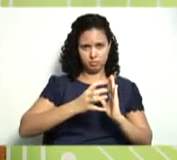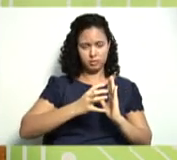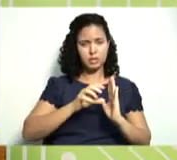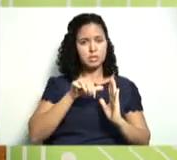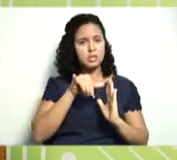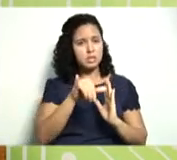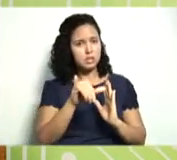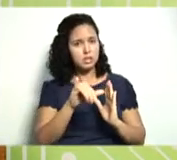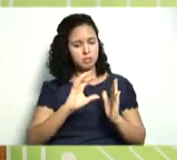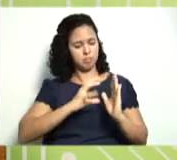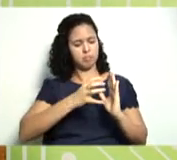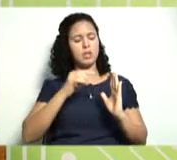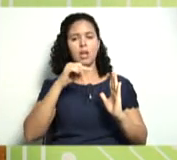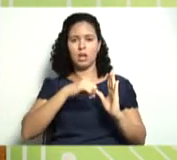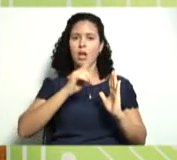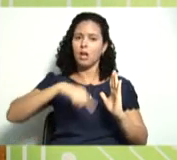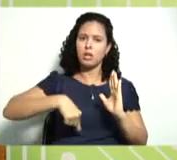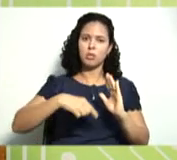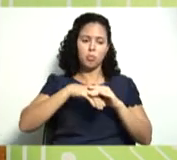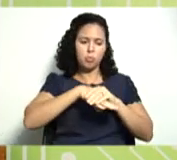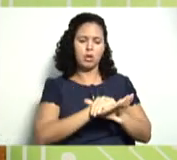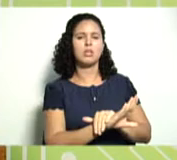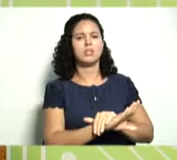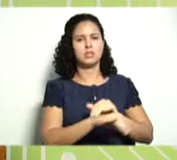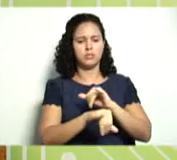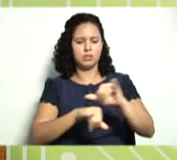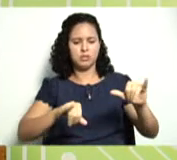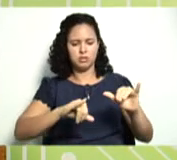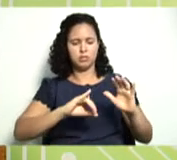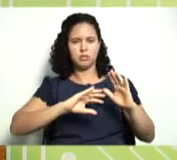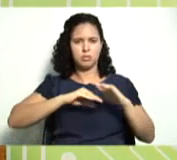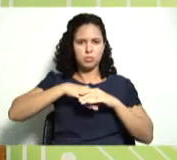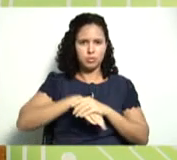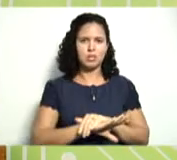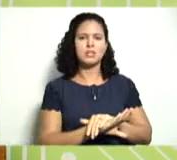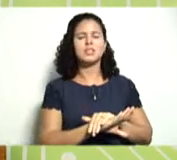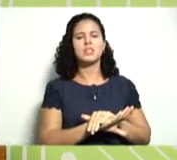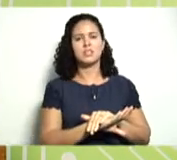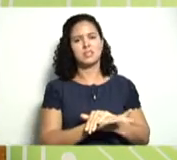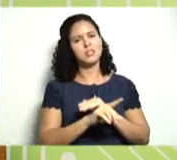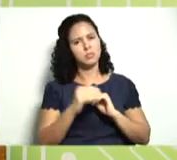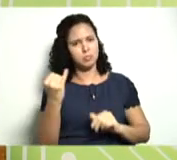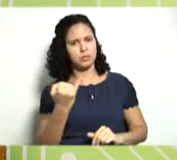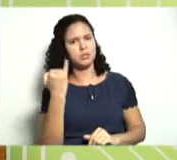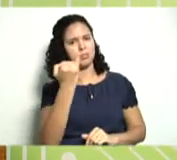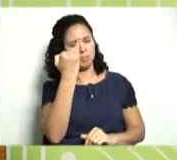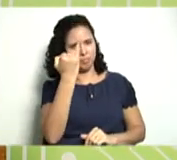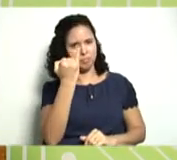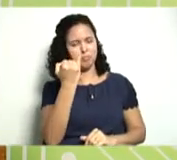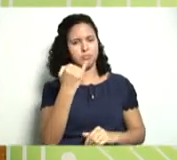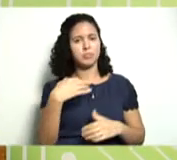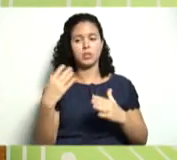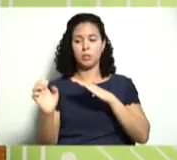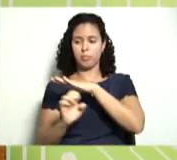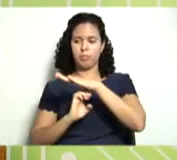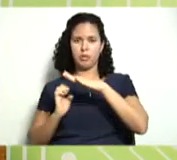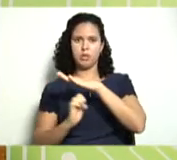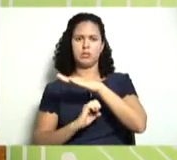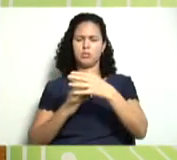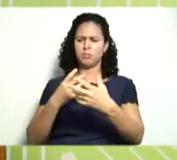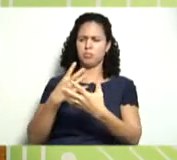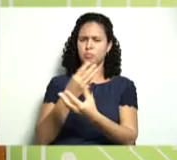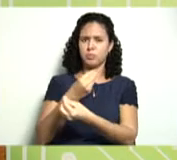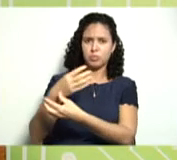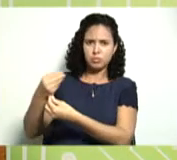dados é para guardar esse tipo de informação é porque ele é importante né como saulo falou empresas hoje investe